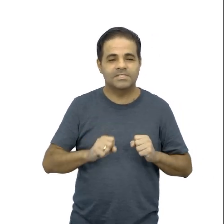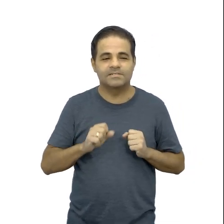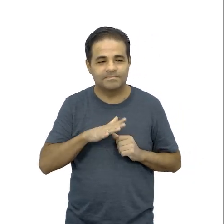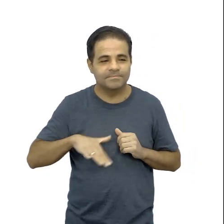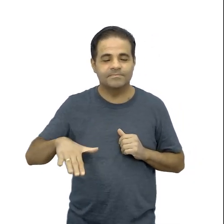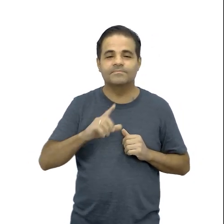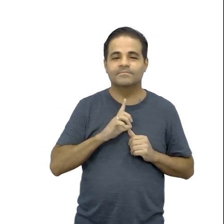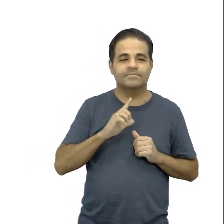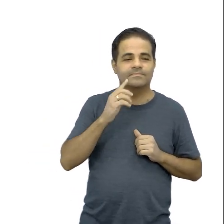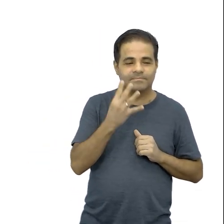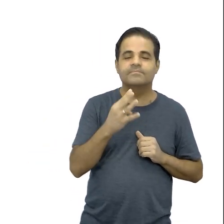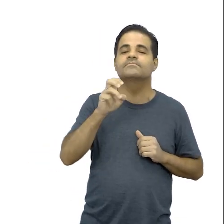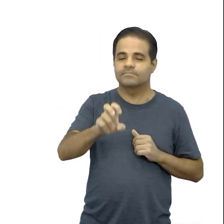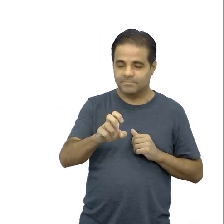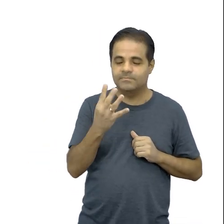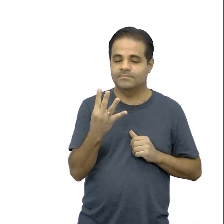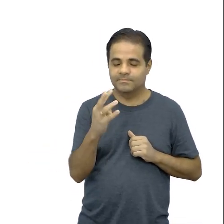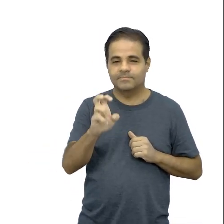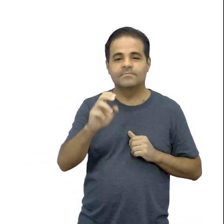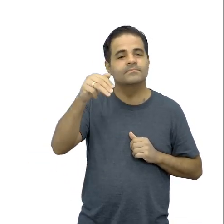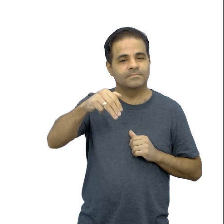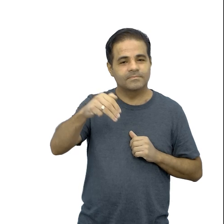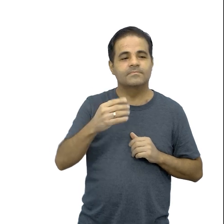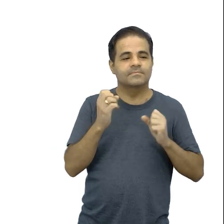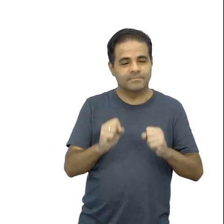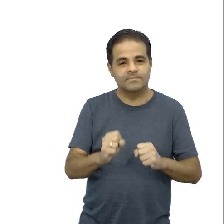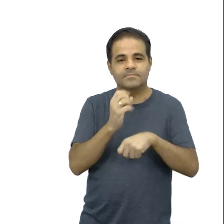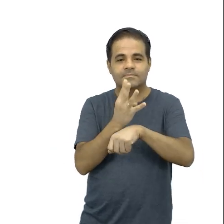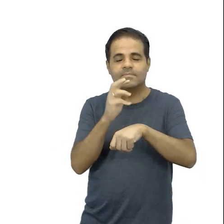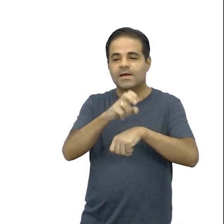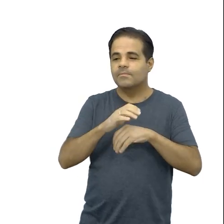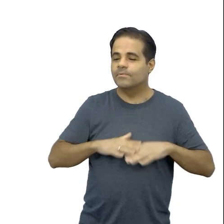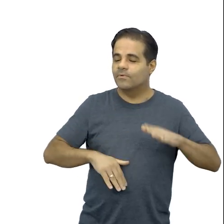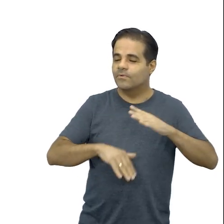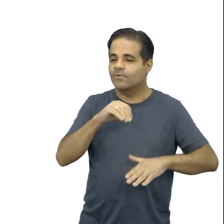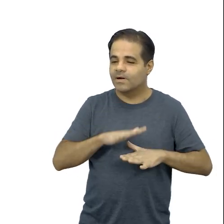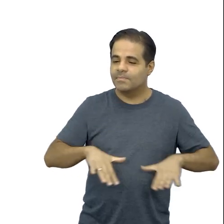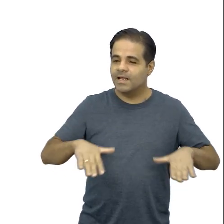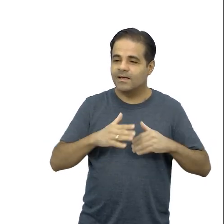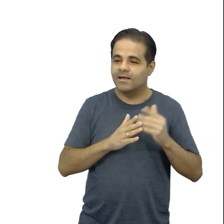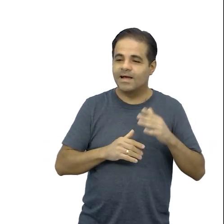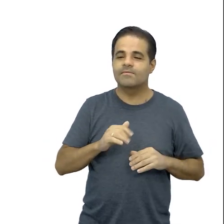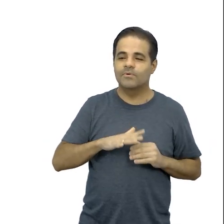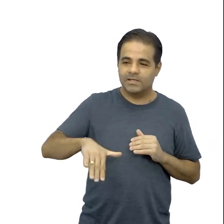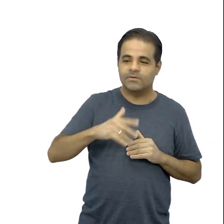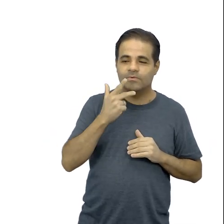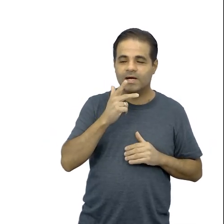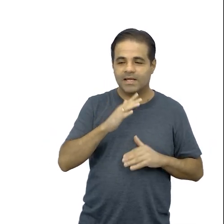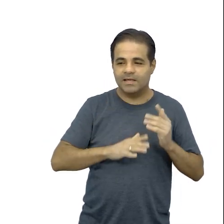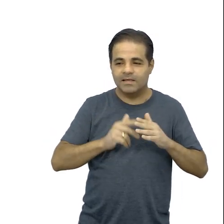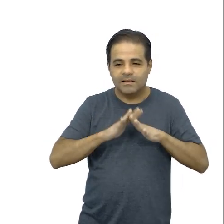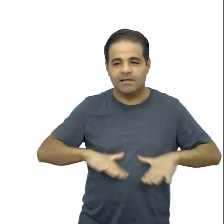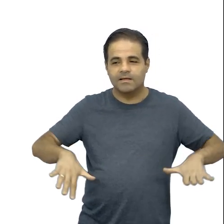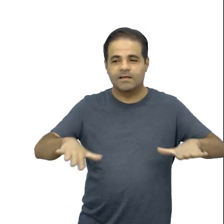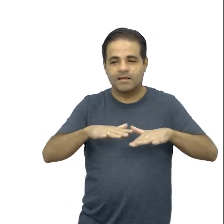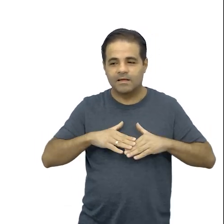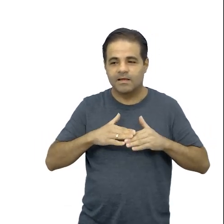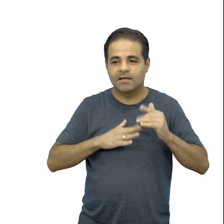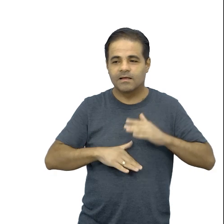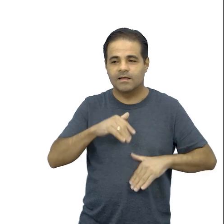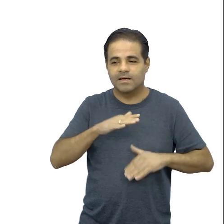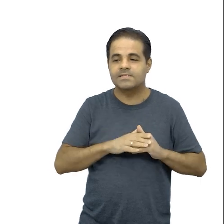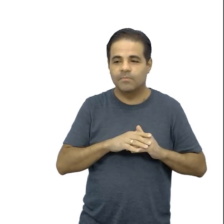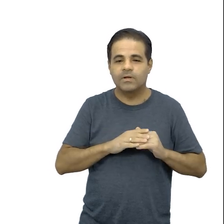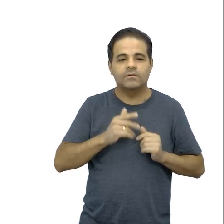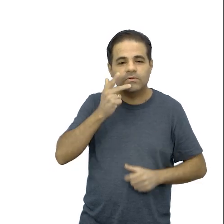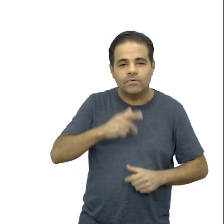próximos 45 minutos, né? Agora um pouco menos, porque nós já estamos aqui há algum tempo conversando. Então, o primeiro momento é a relação,